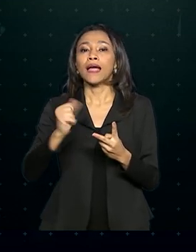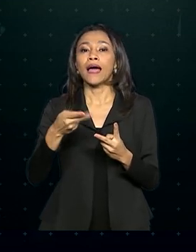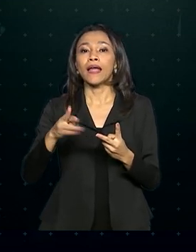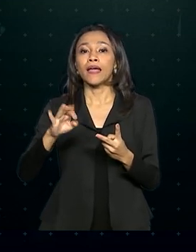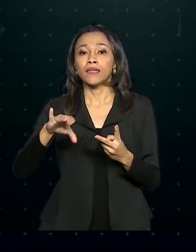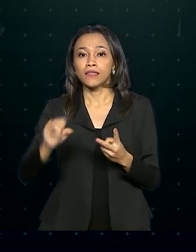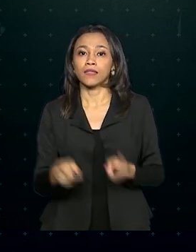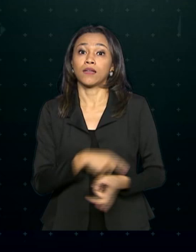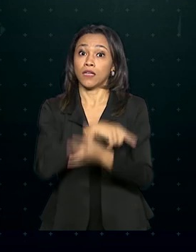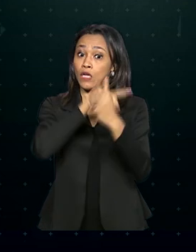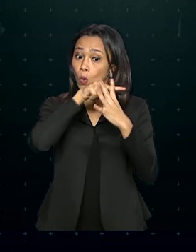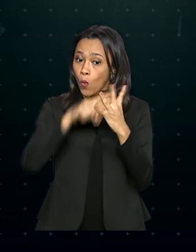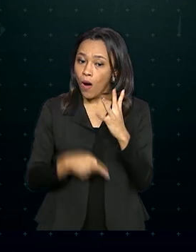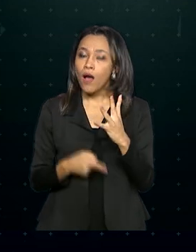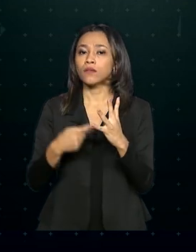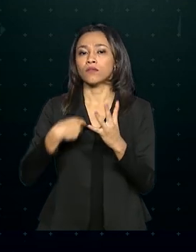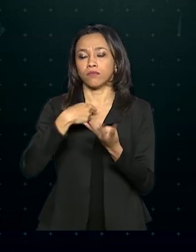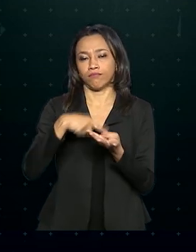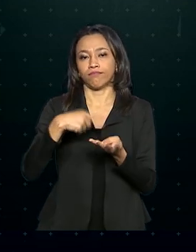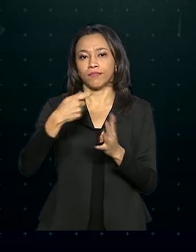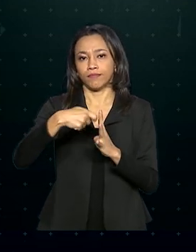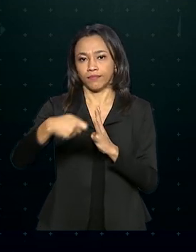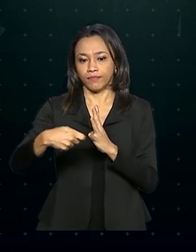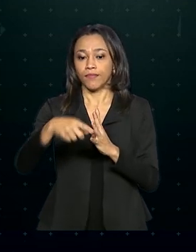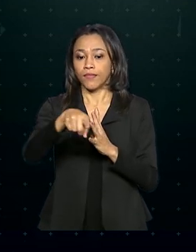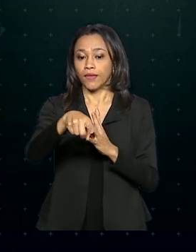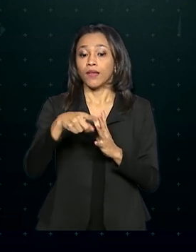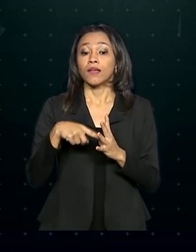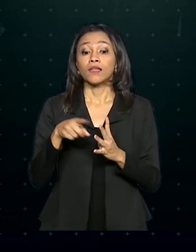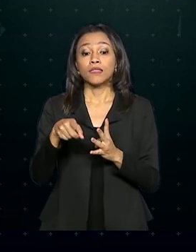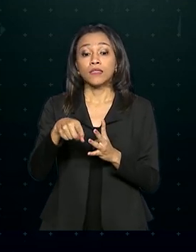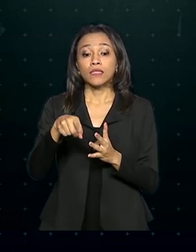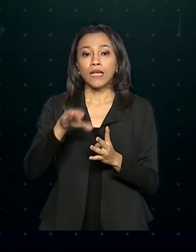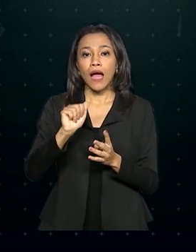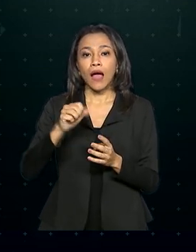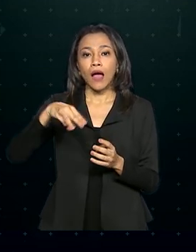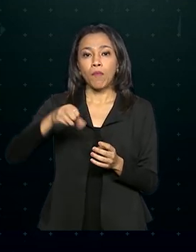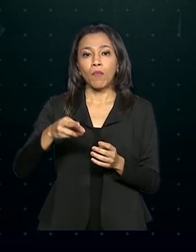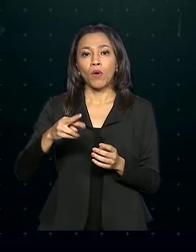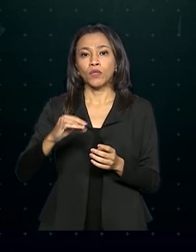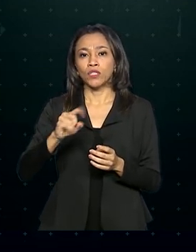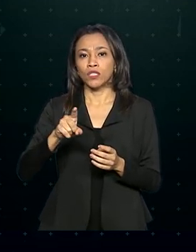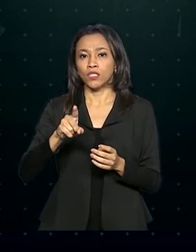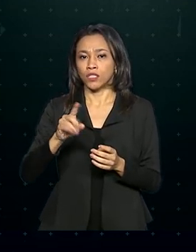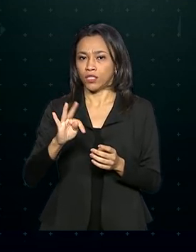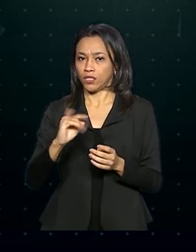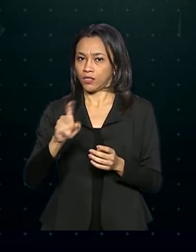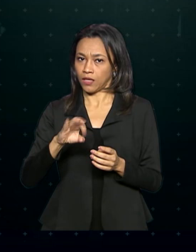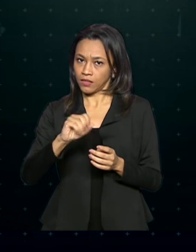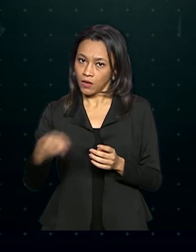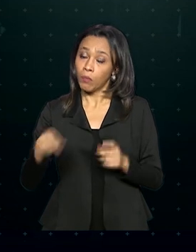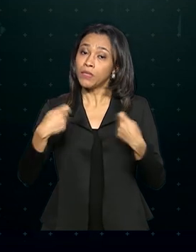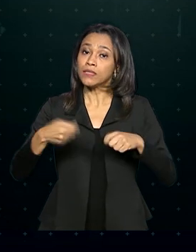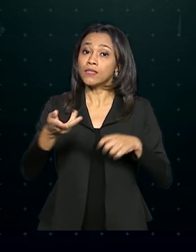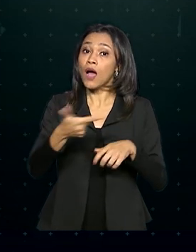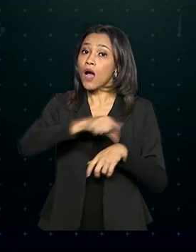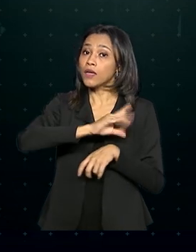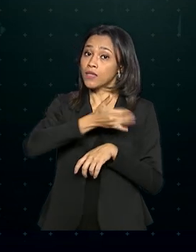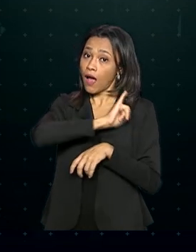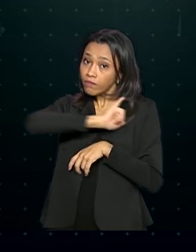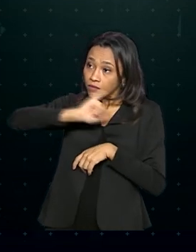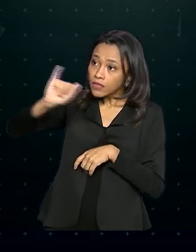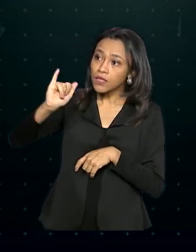quatro parcelas para os contratos em fase de amortização. O estudante interessado deve avisar o banco até